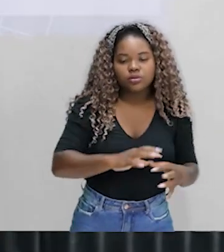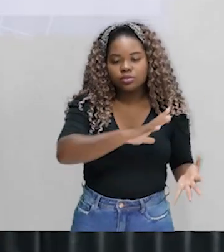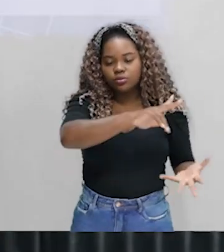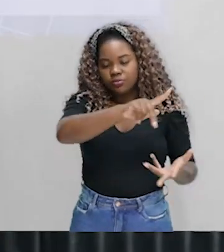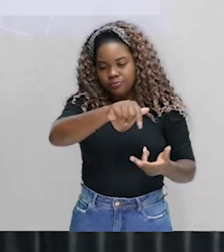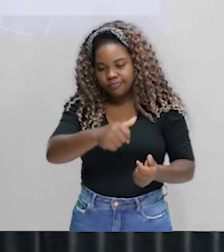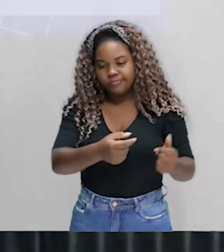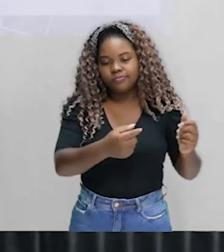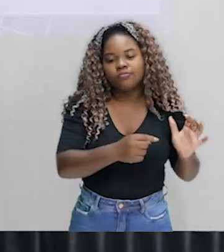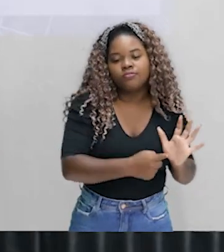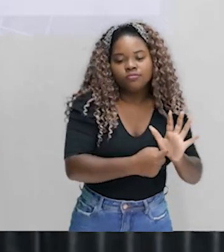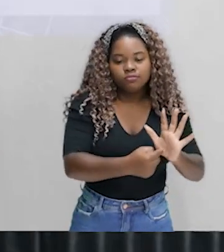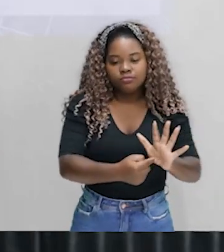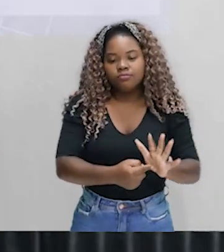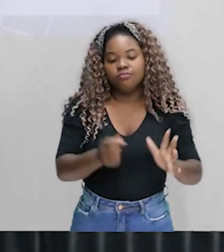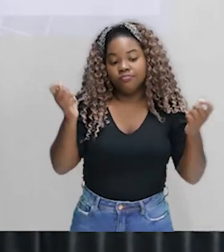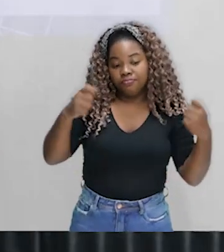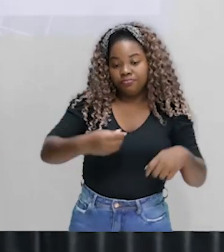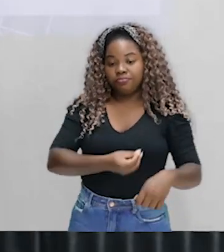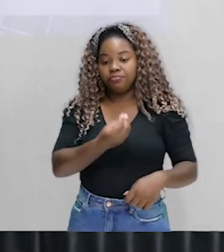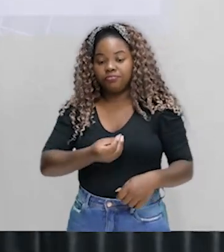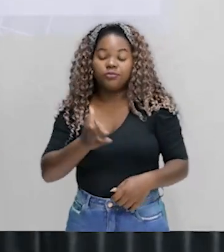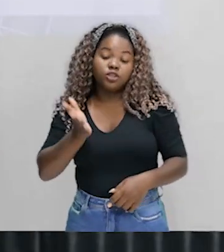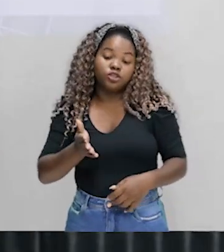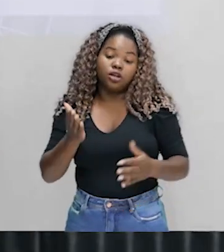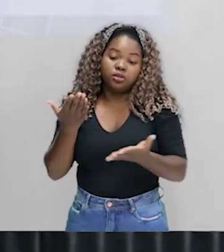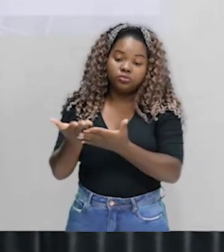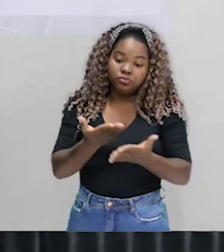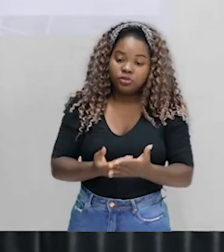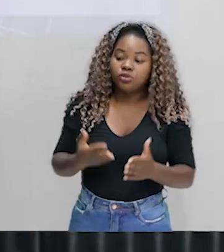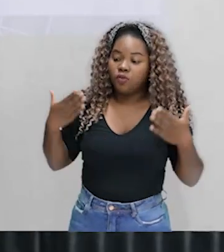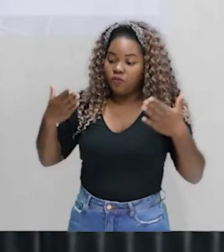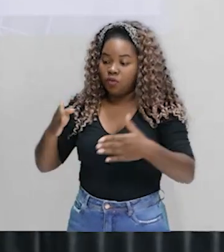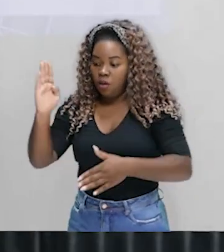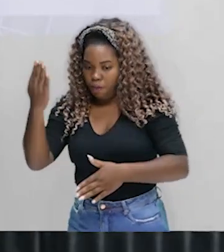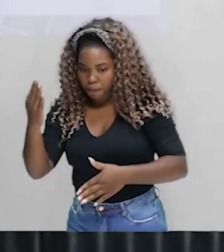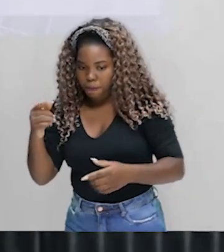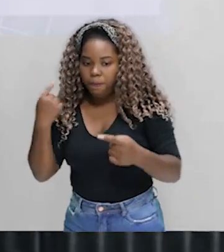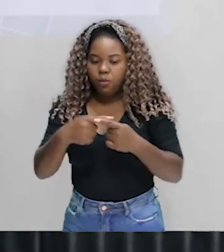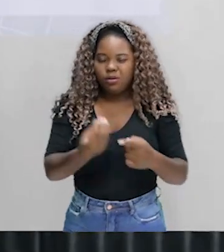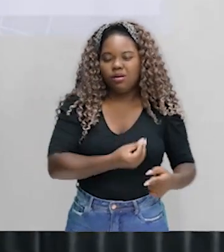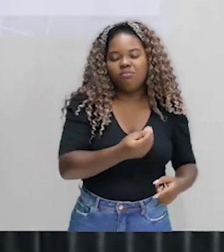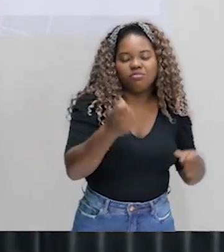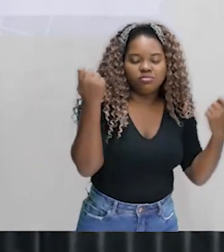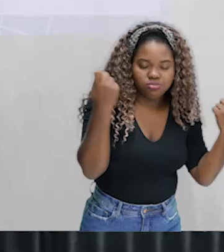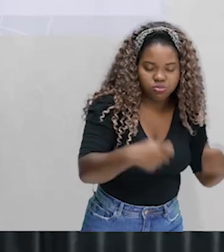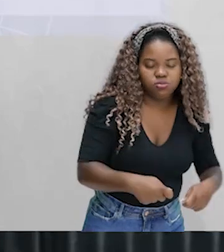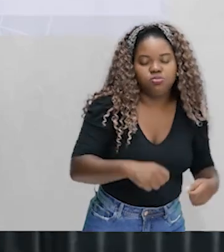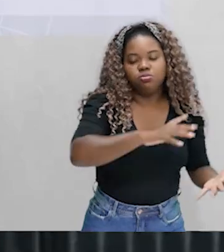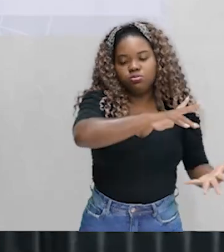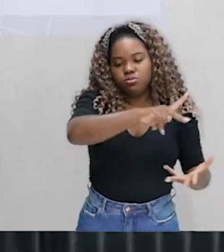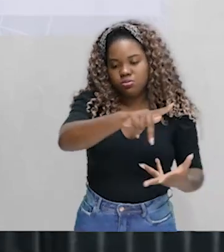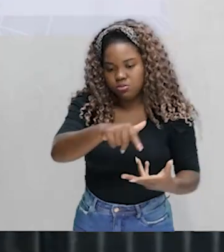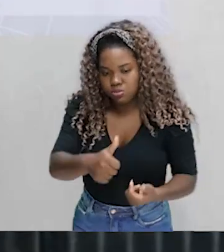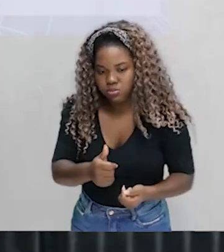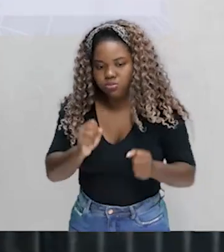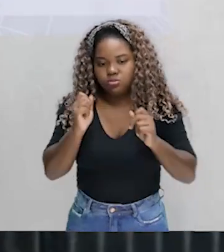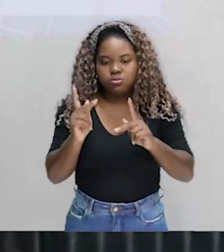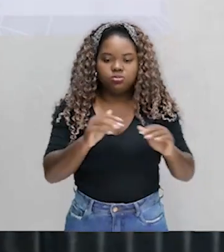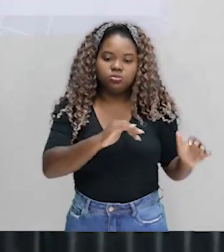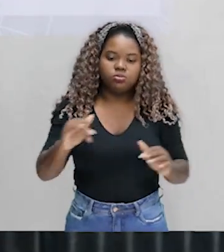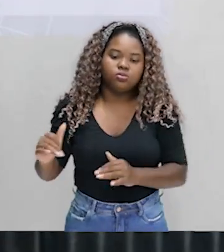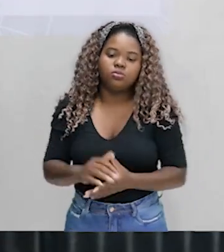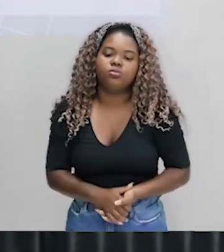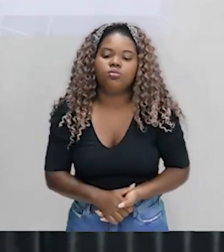vida, tá? Já que a gente está estudando a biologia, a gente tem que entender por que a vida é possível no planeta Terra, tá?